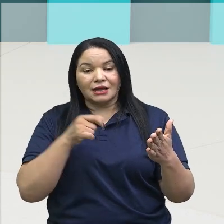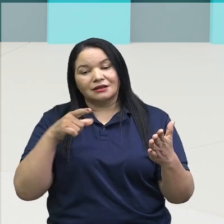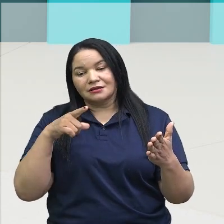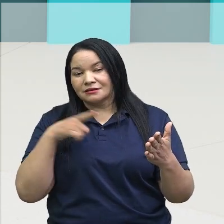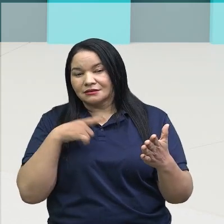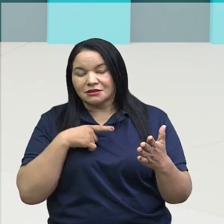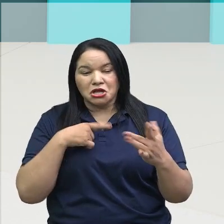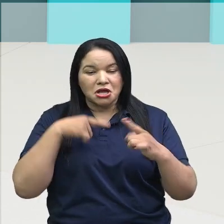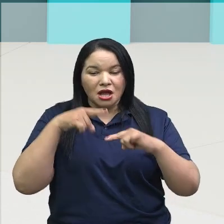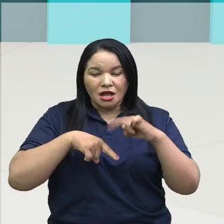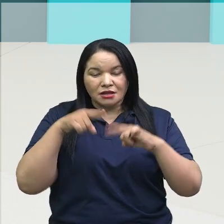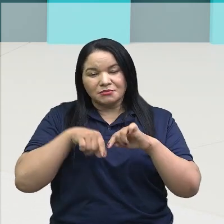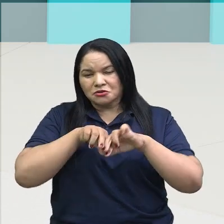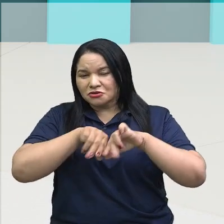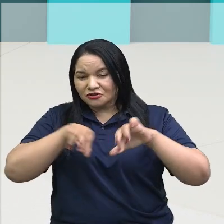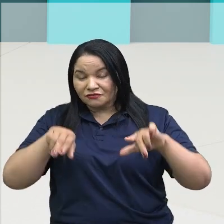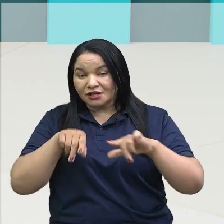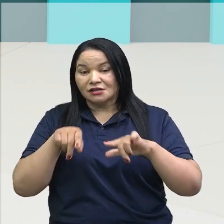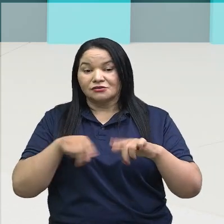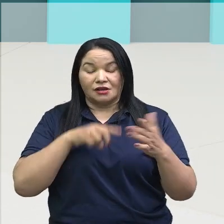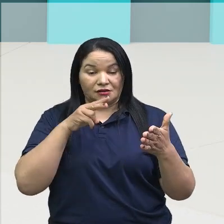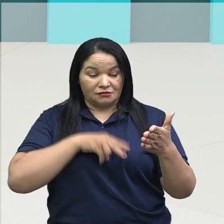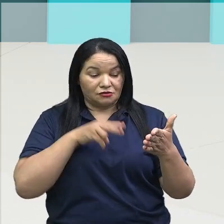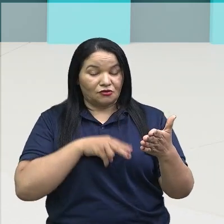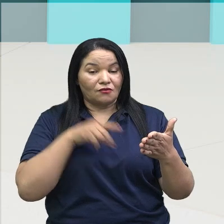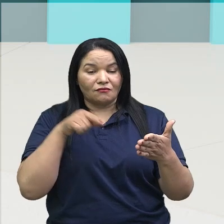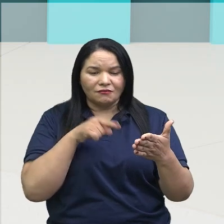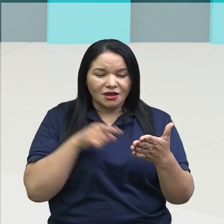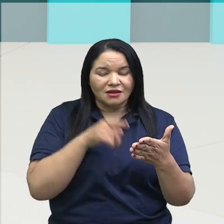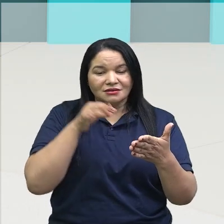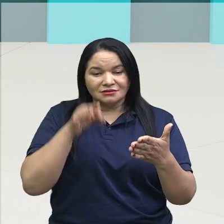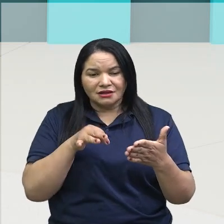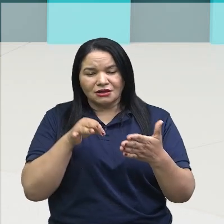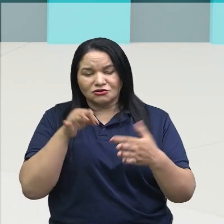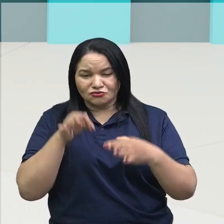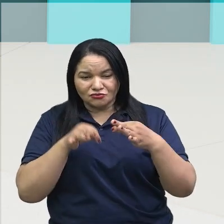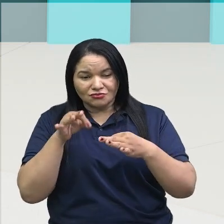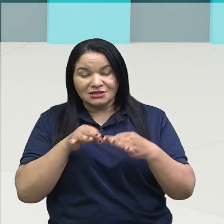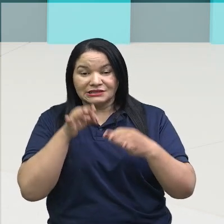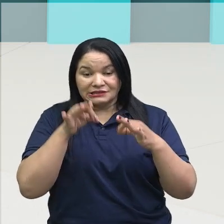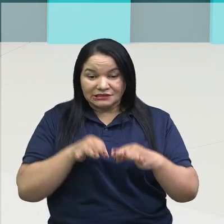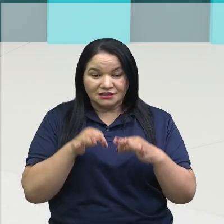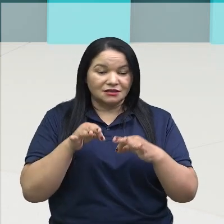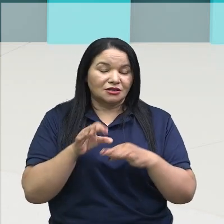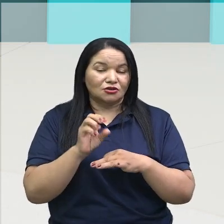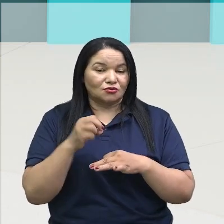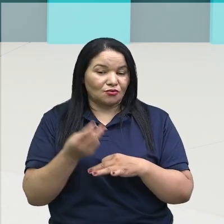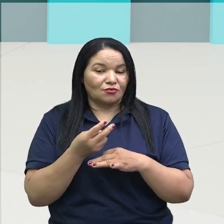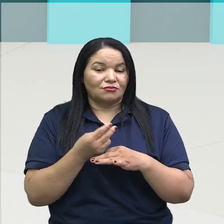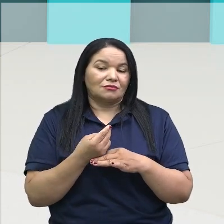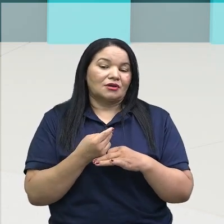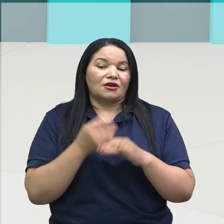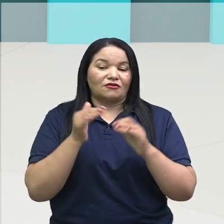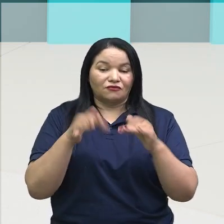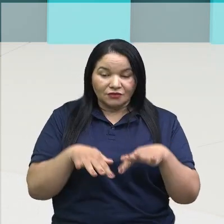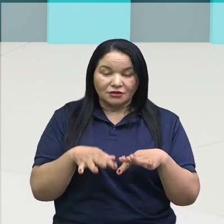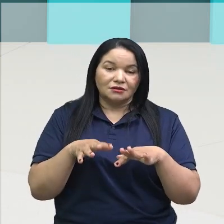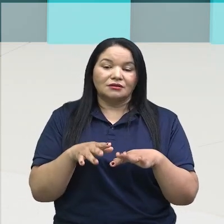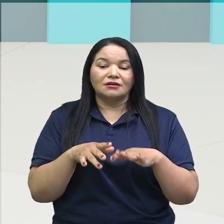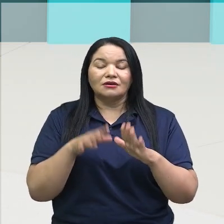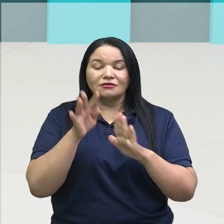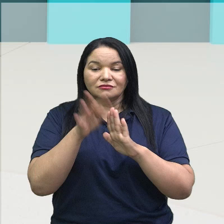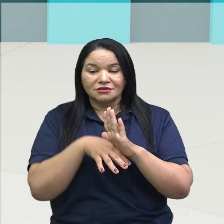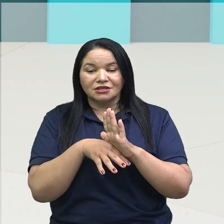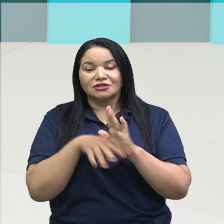elementos em que o leitor tem que identificar aquilo que ele julga ser. E, claro, aí fecha o texto exatamente com